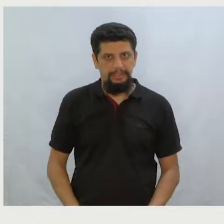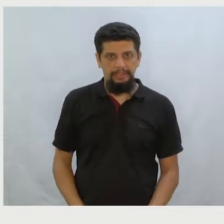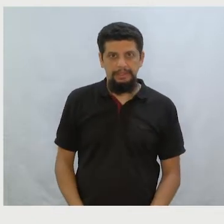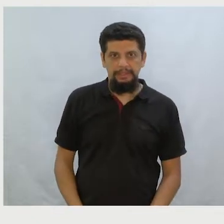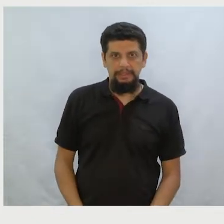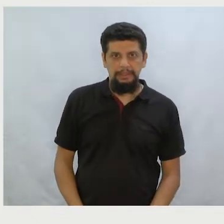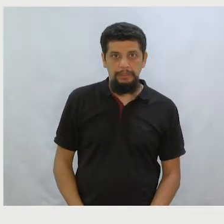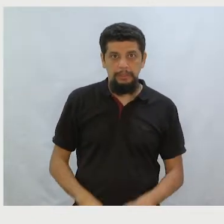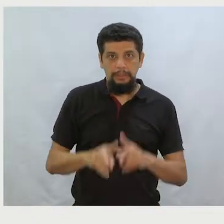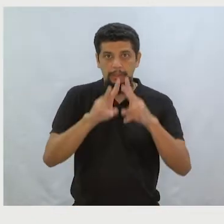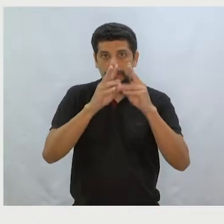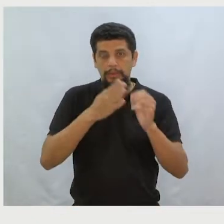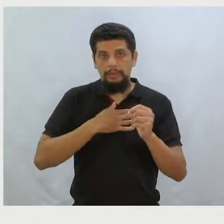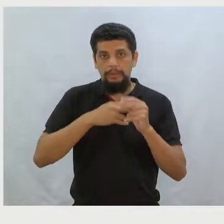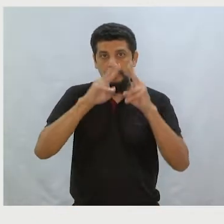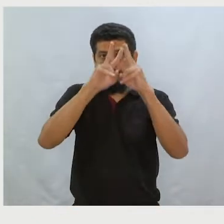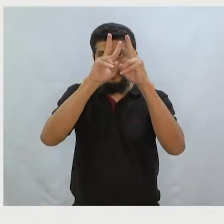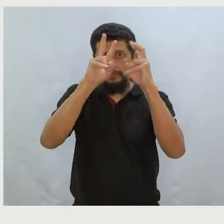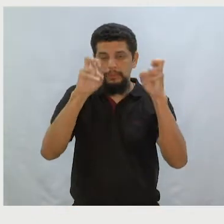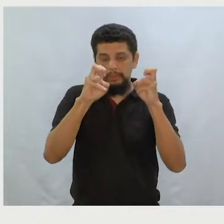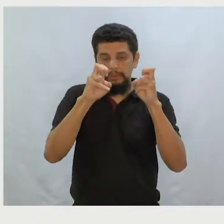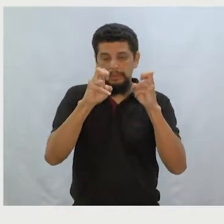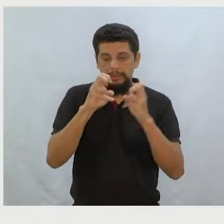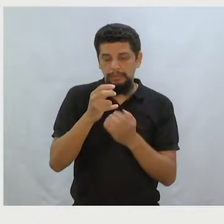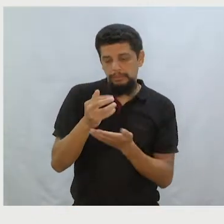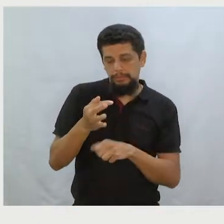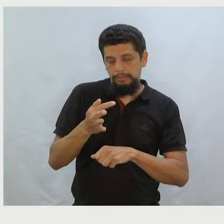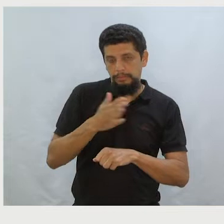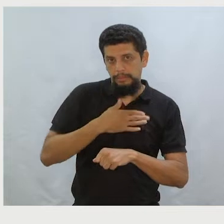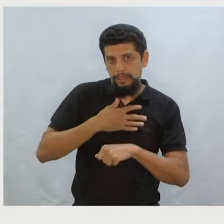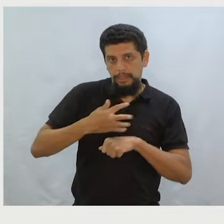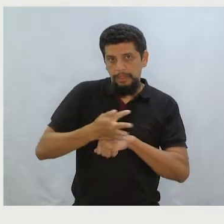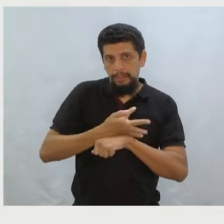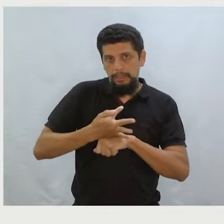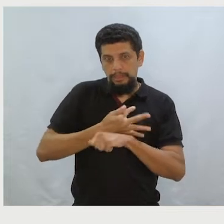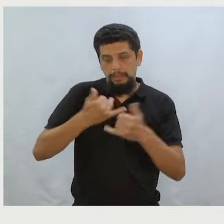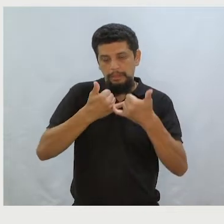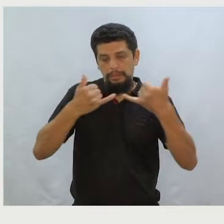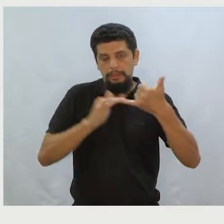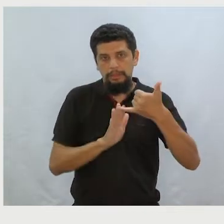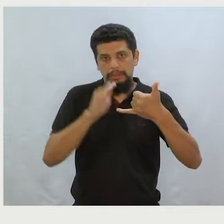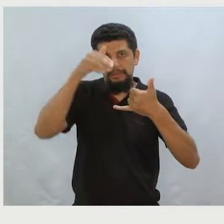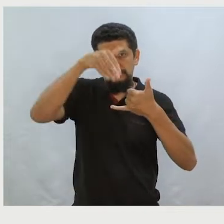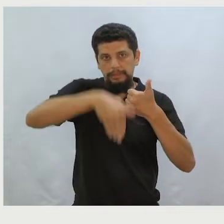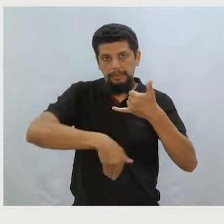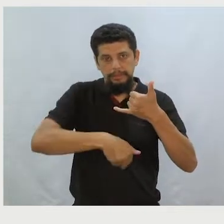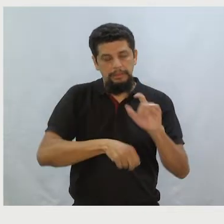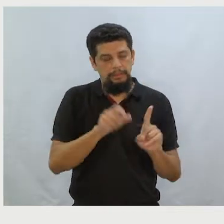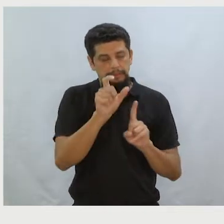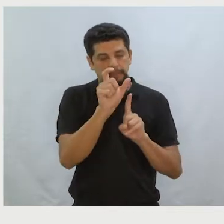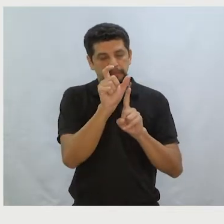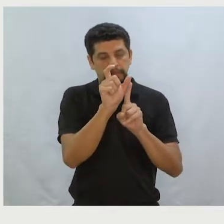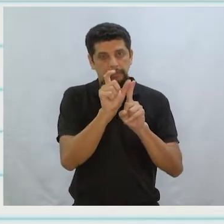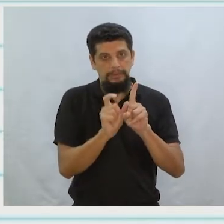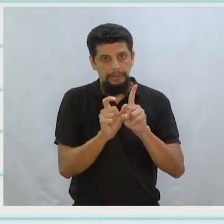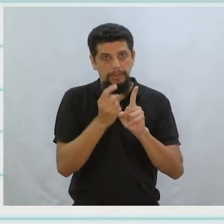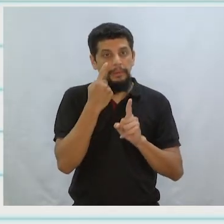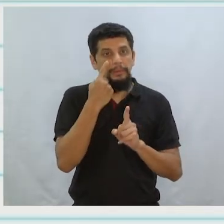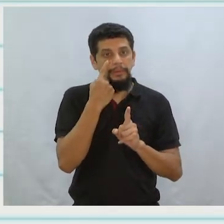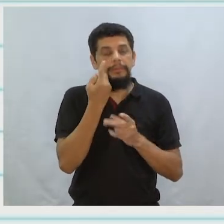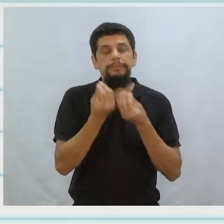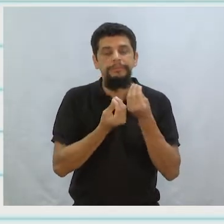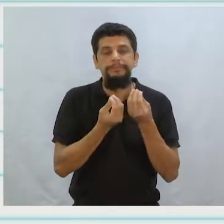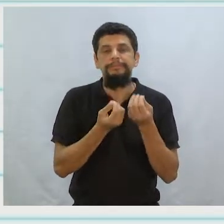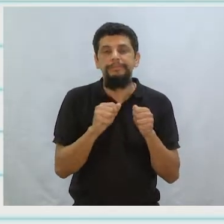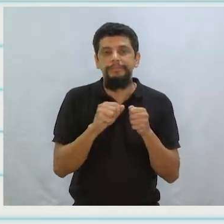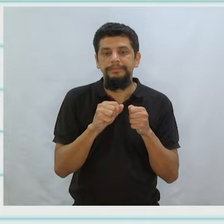férias lá no alto e bem no meio da página pulei uma linha parágrafo vamos ver como